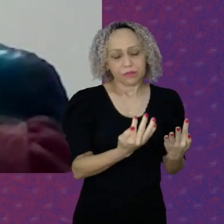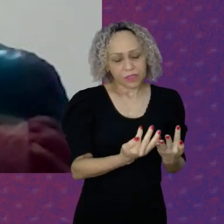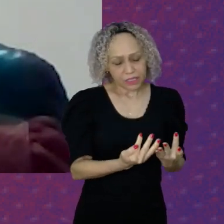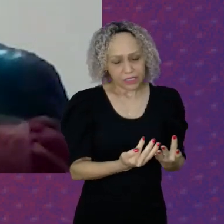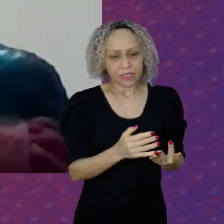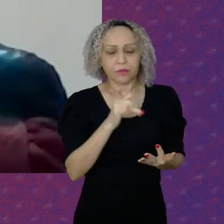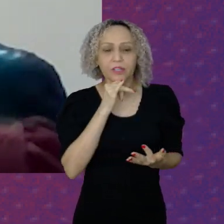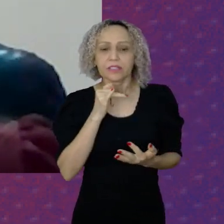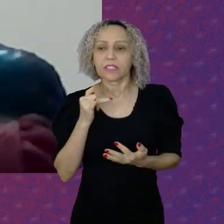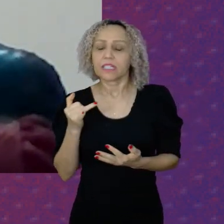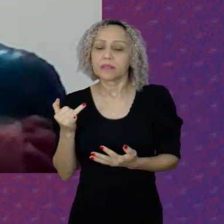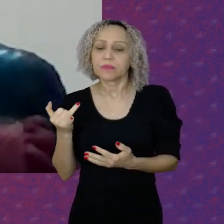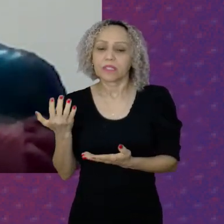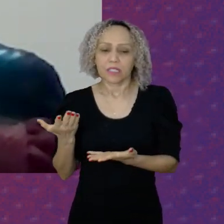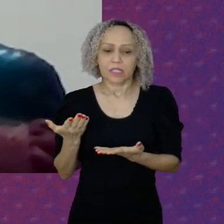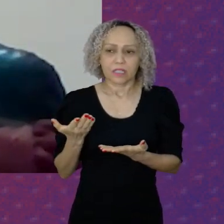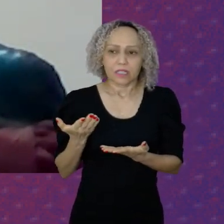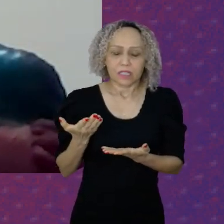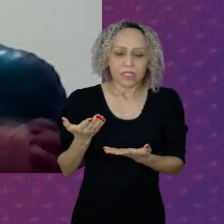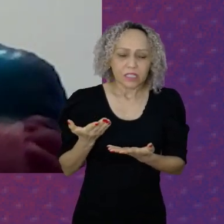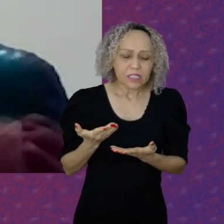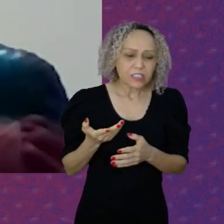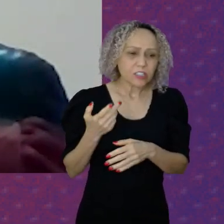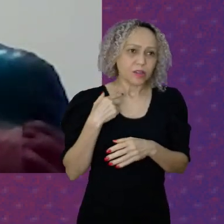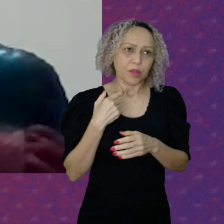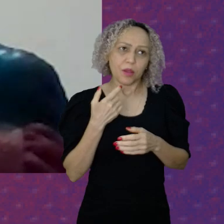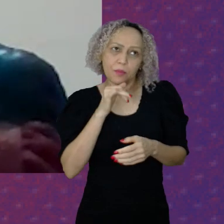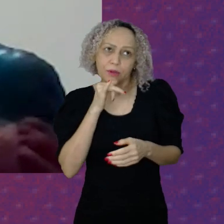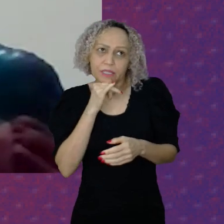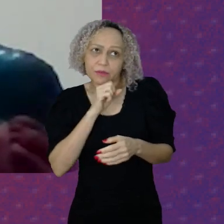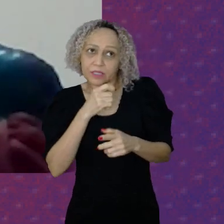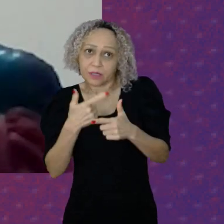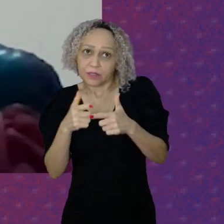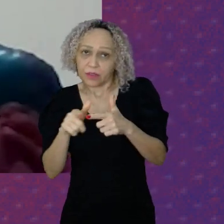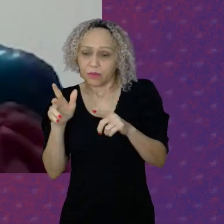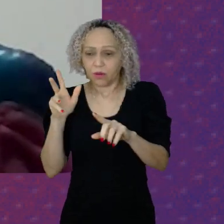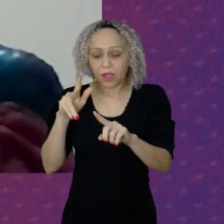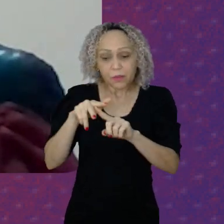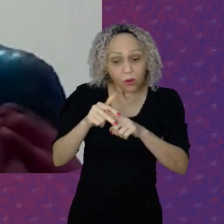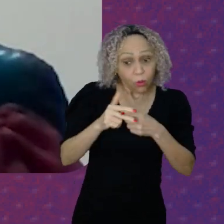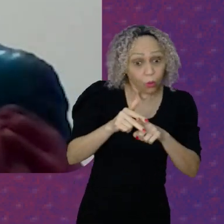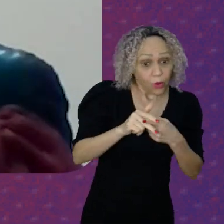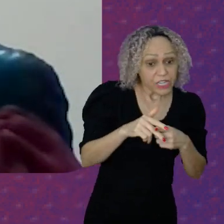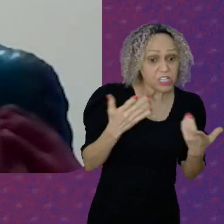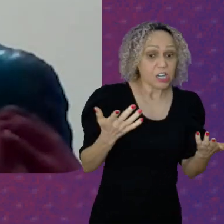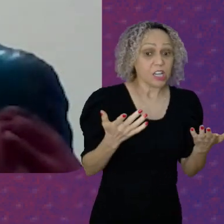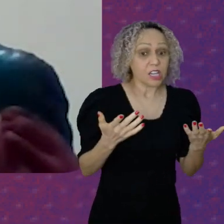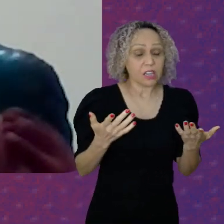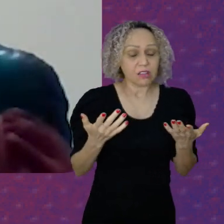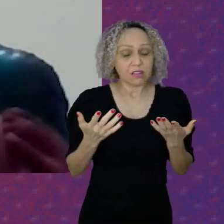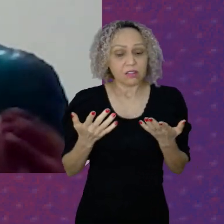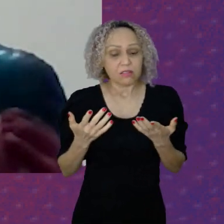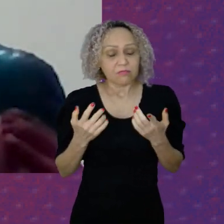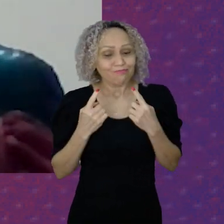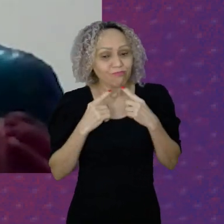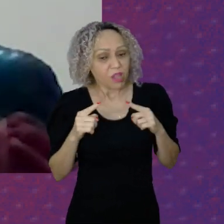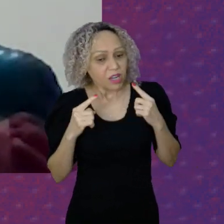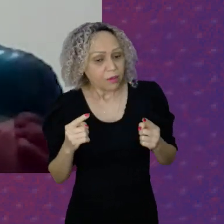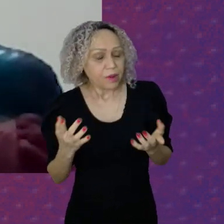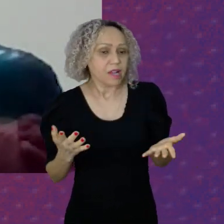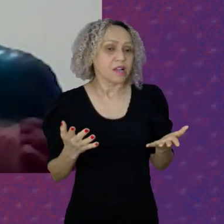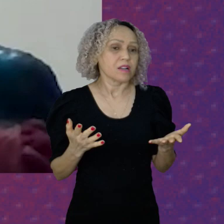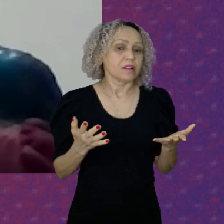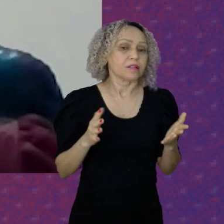de buscar inconsistências ou irregularidades nas informações, e fazer